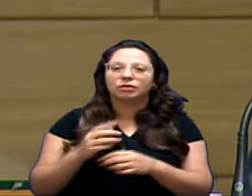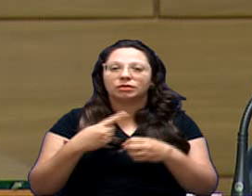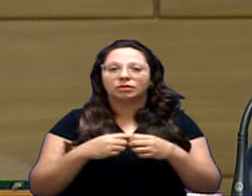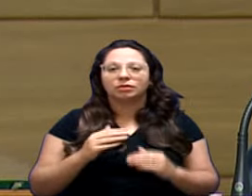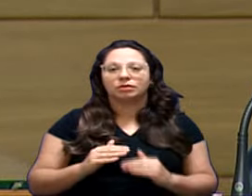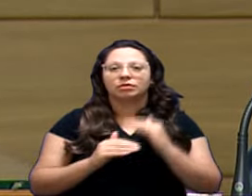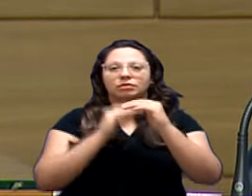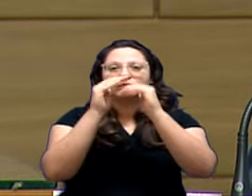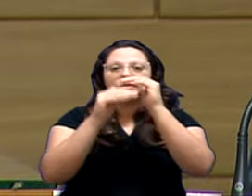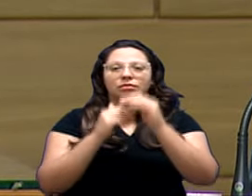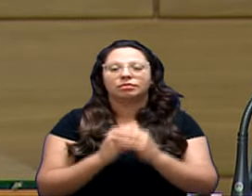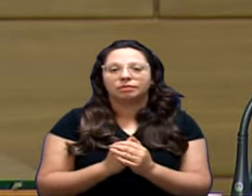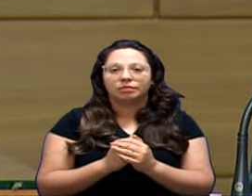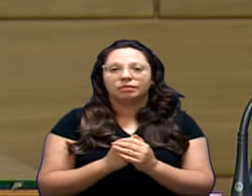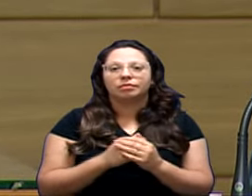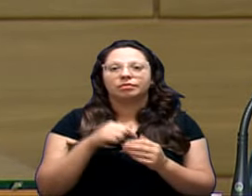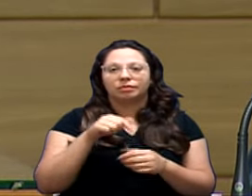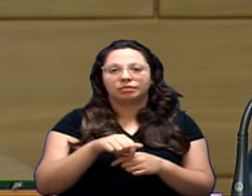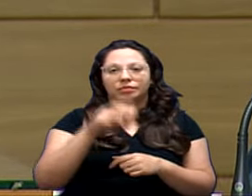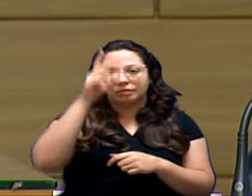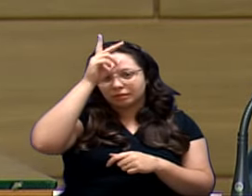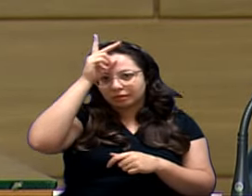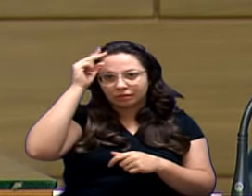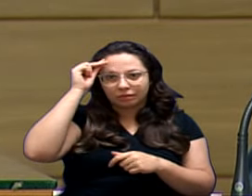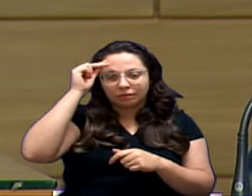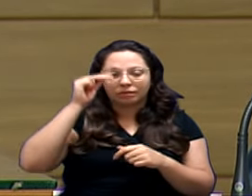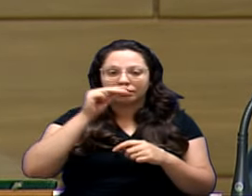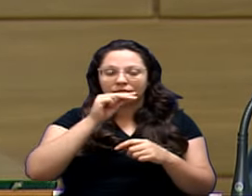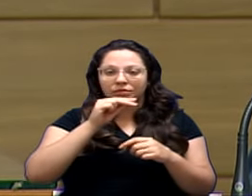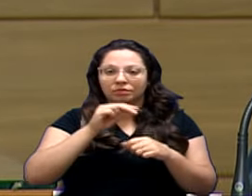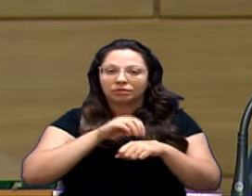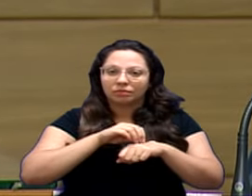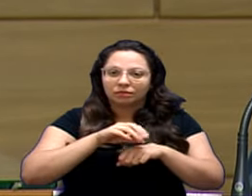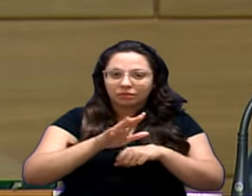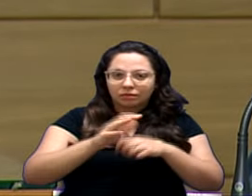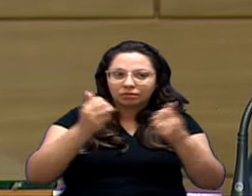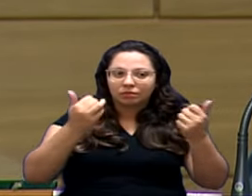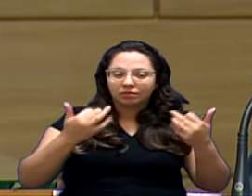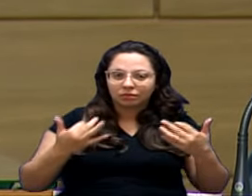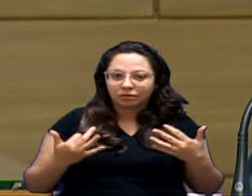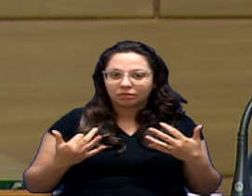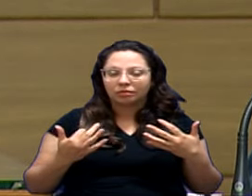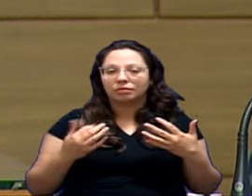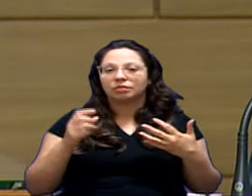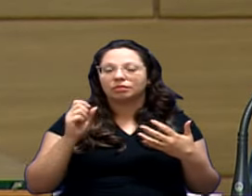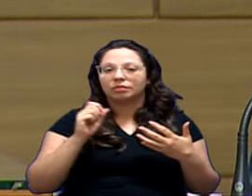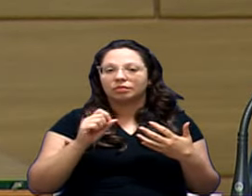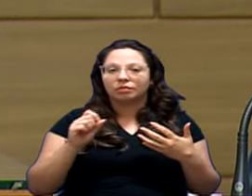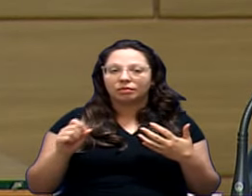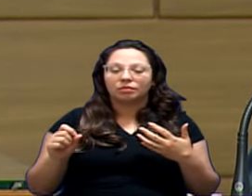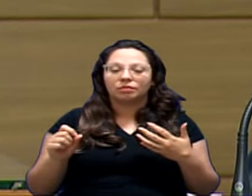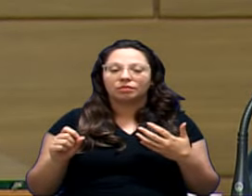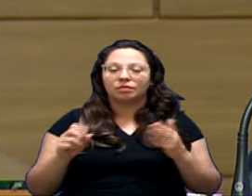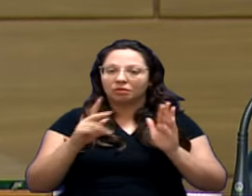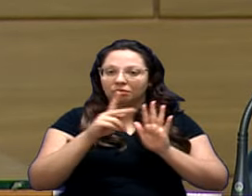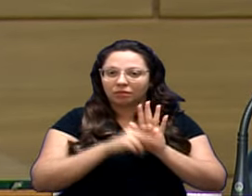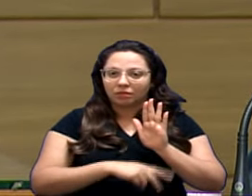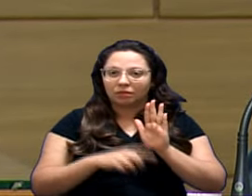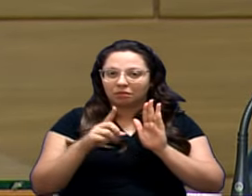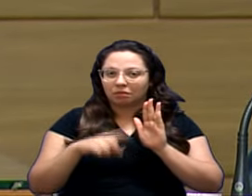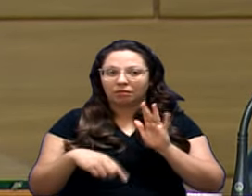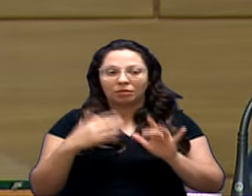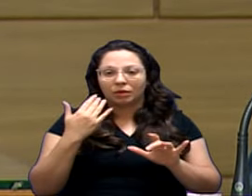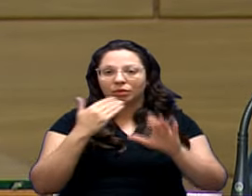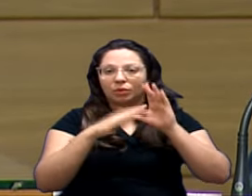eh a proposta da prefeitura é de trazer o consolidado do que foi enviado de sugestão